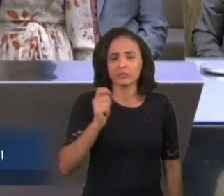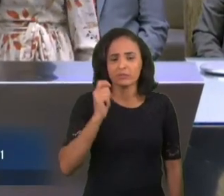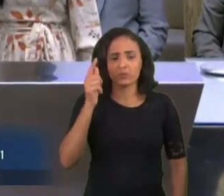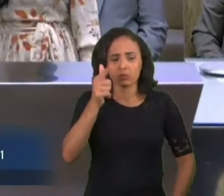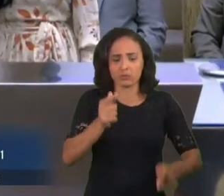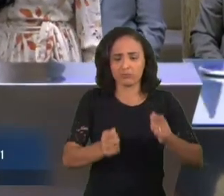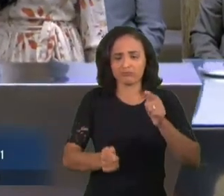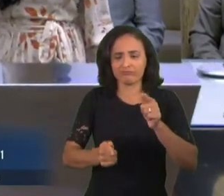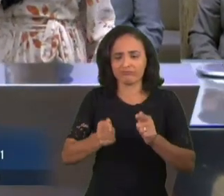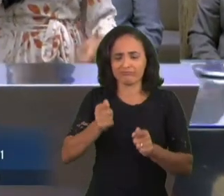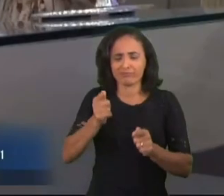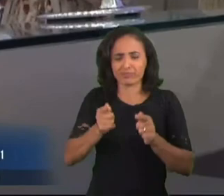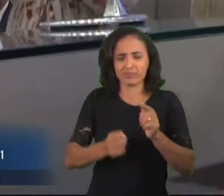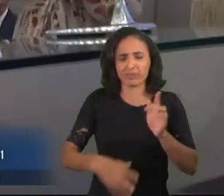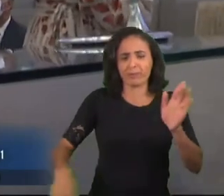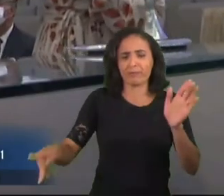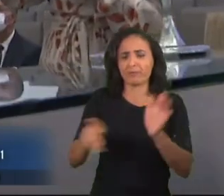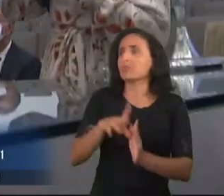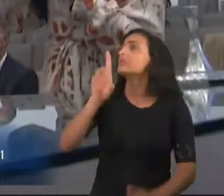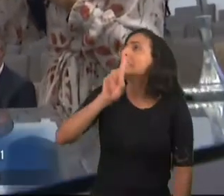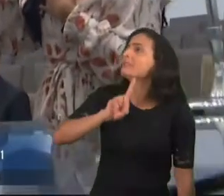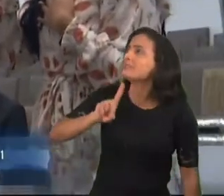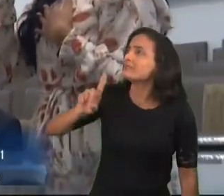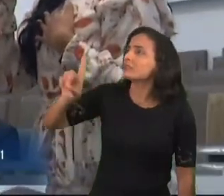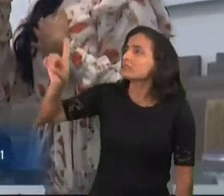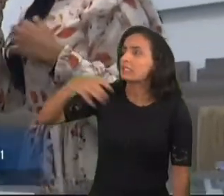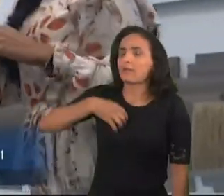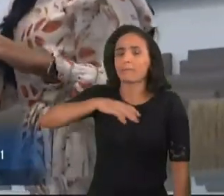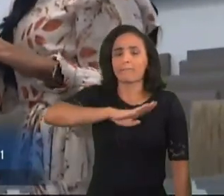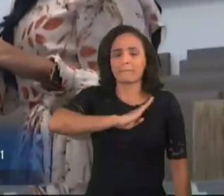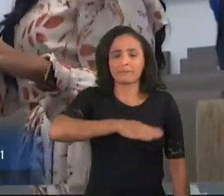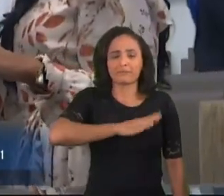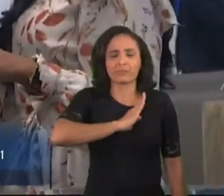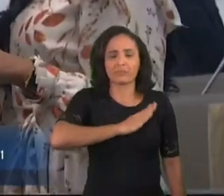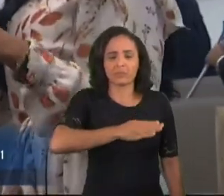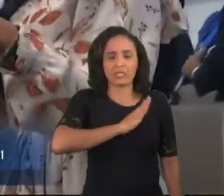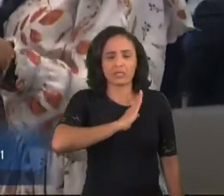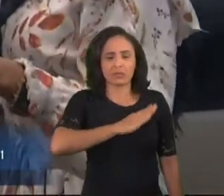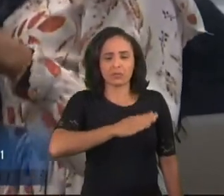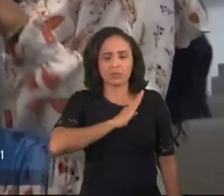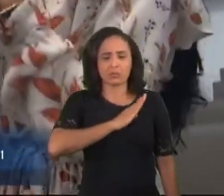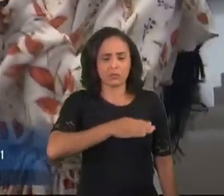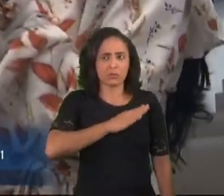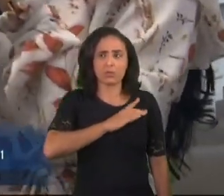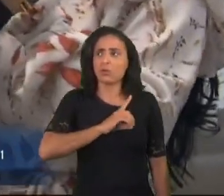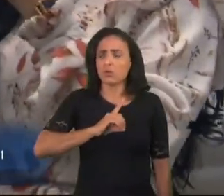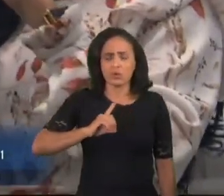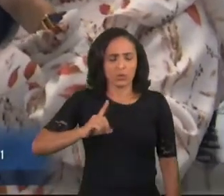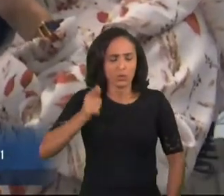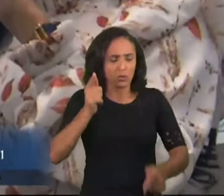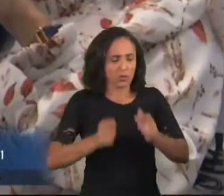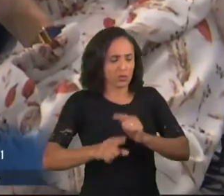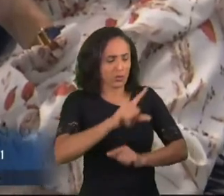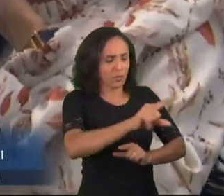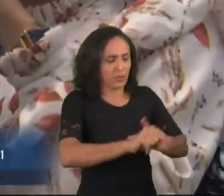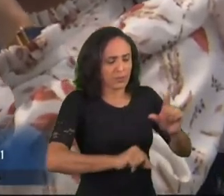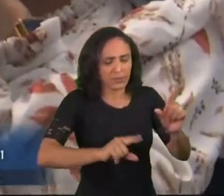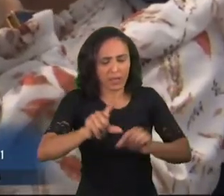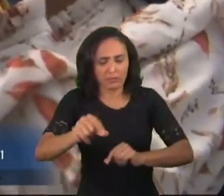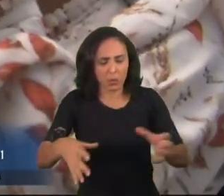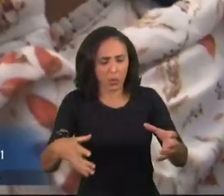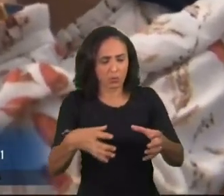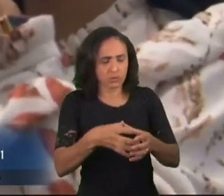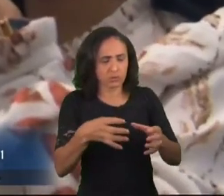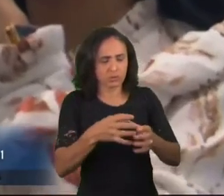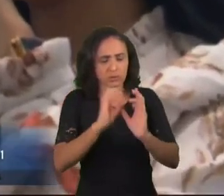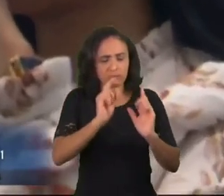tinha Deus, possui em seu coração. Ele junta o povo para guerrear.